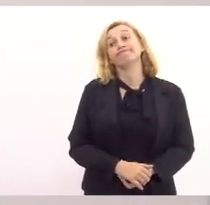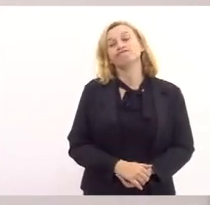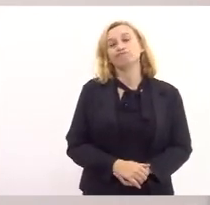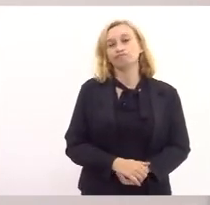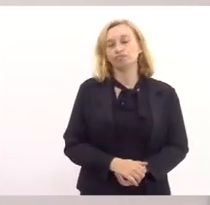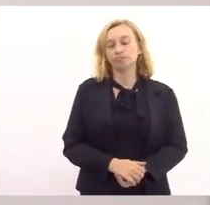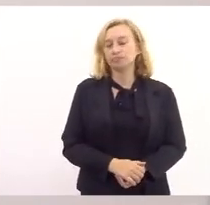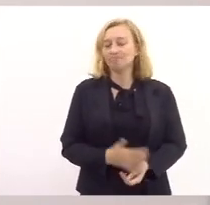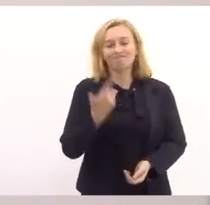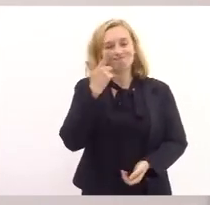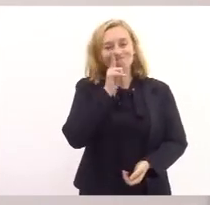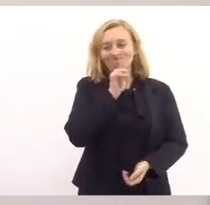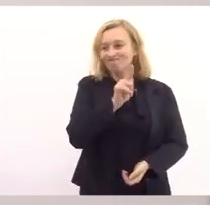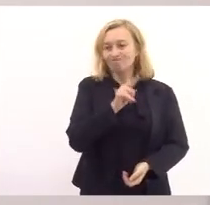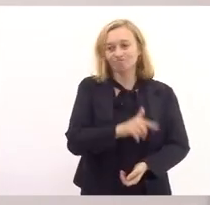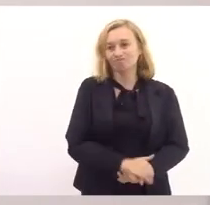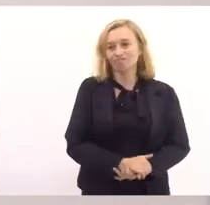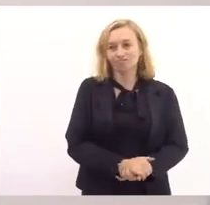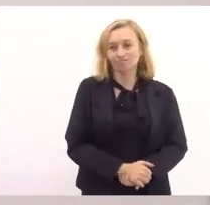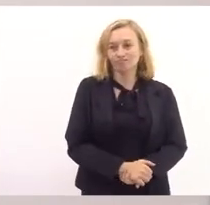eu não consigo, né,